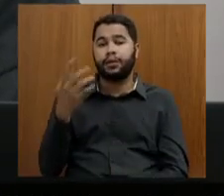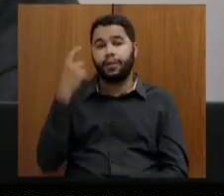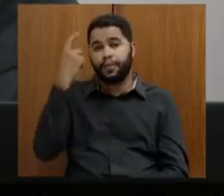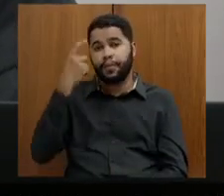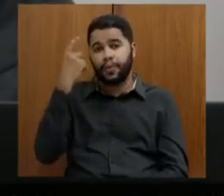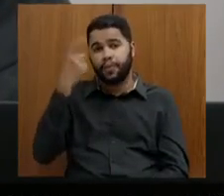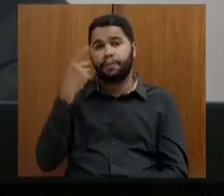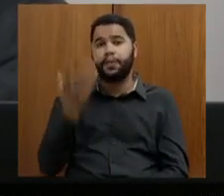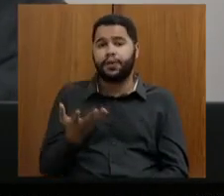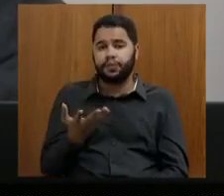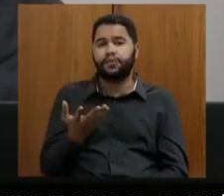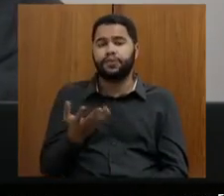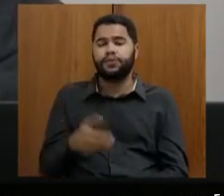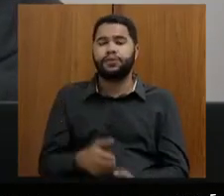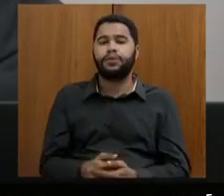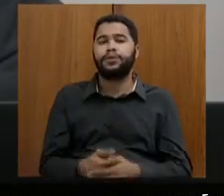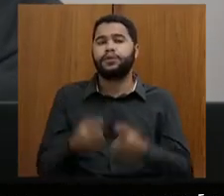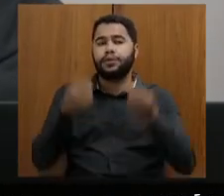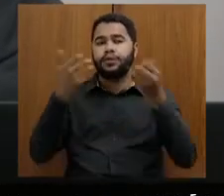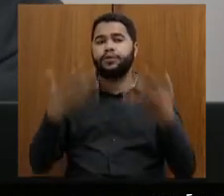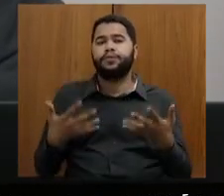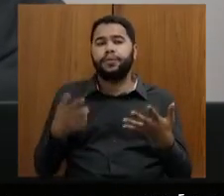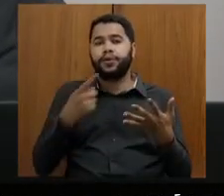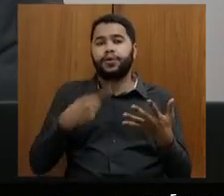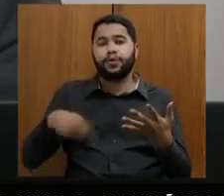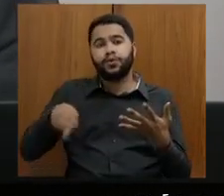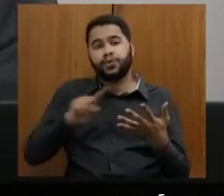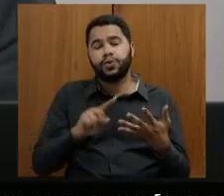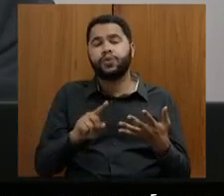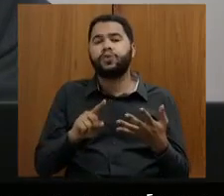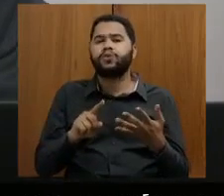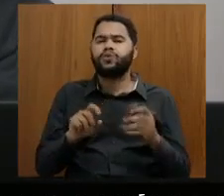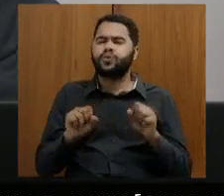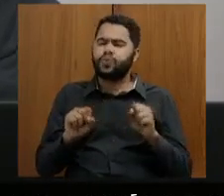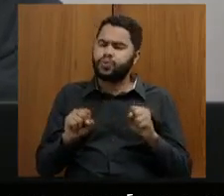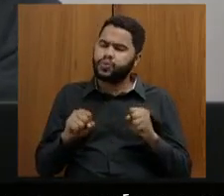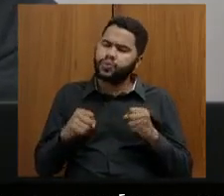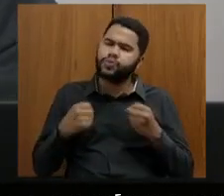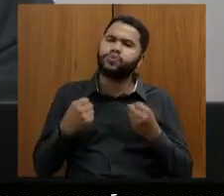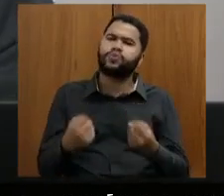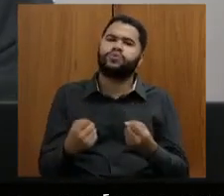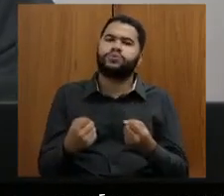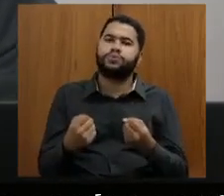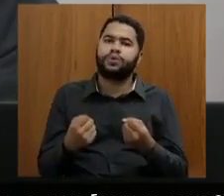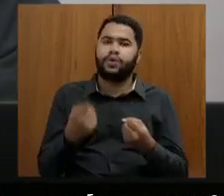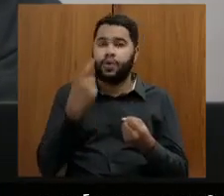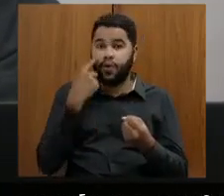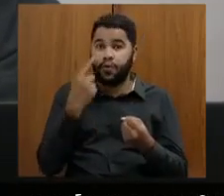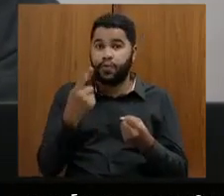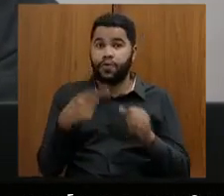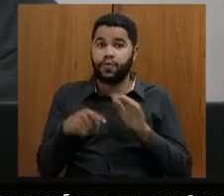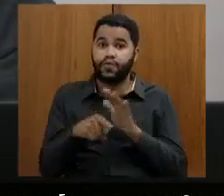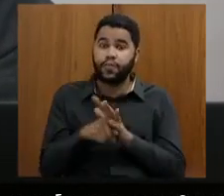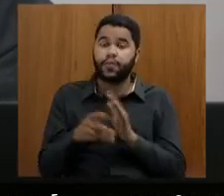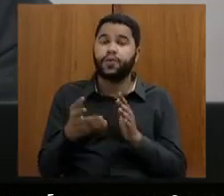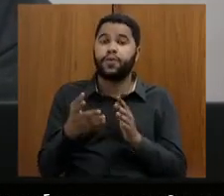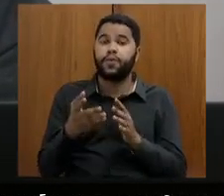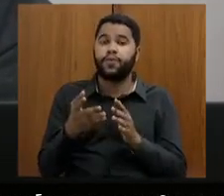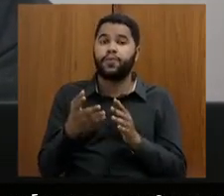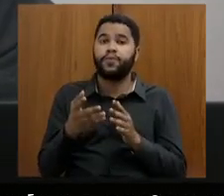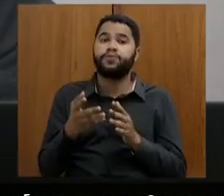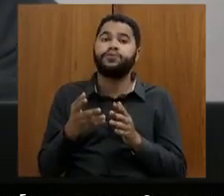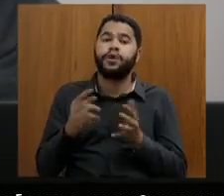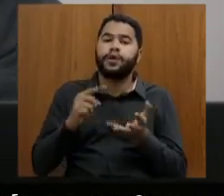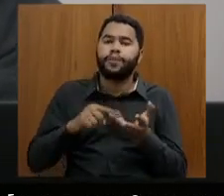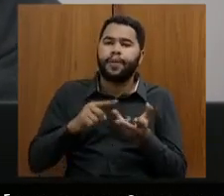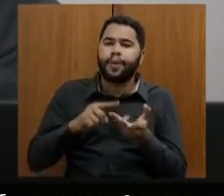quero aqui Deputado João Leite dizer que nós envidamos todos os esforços Consultei o comandante-geral da Polícia Militar o destino